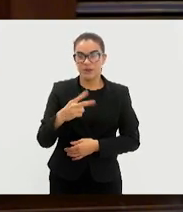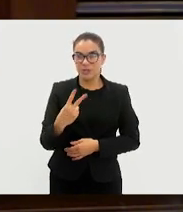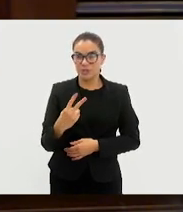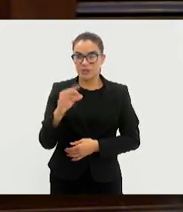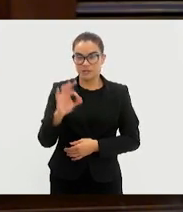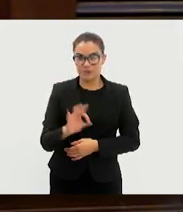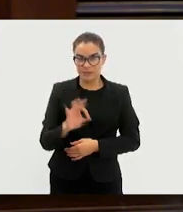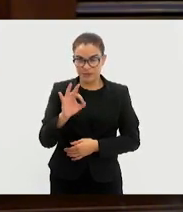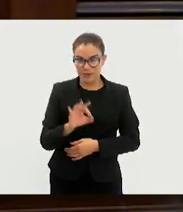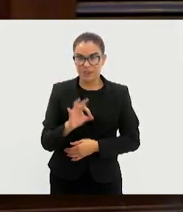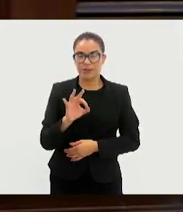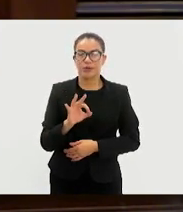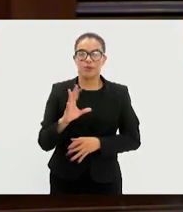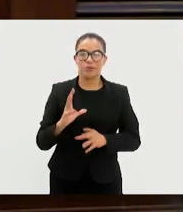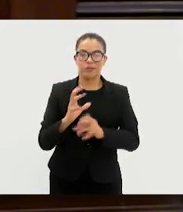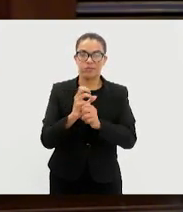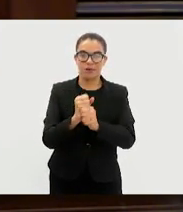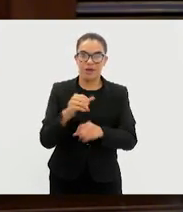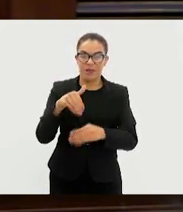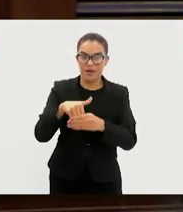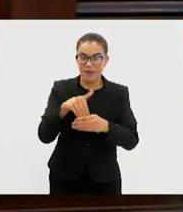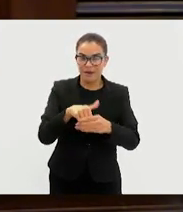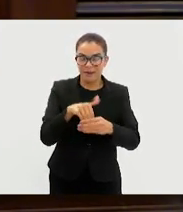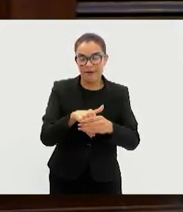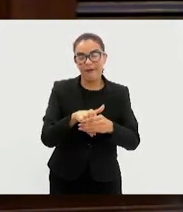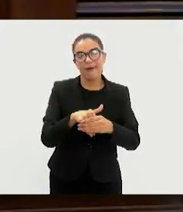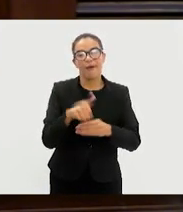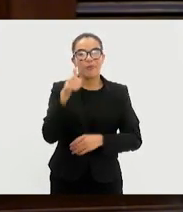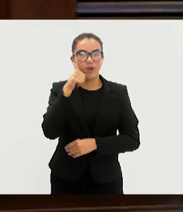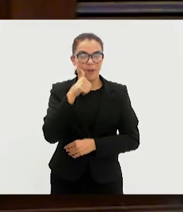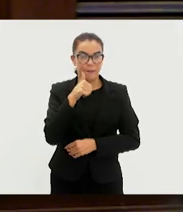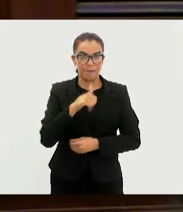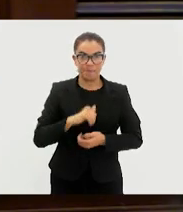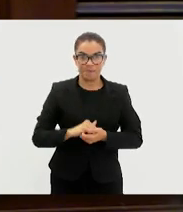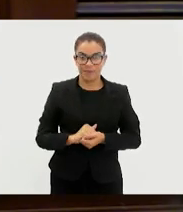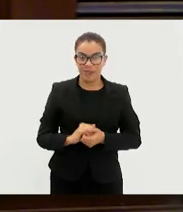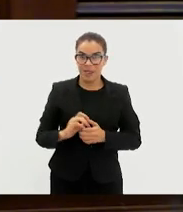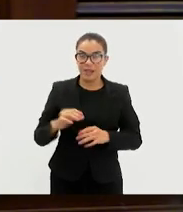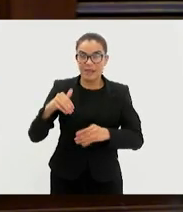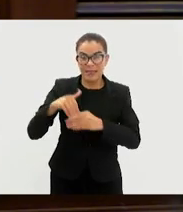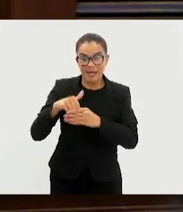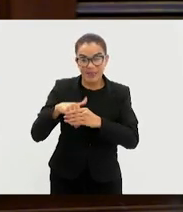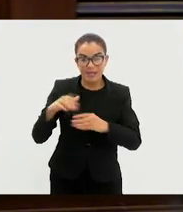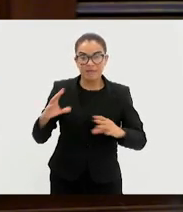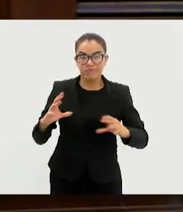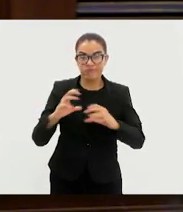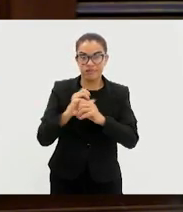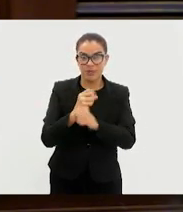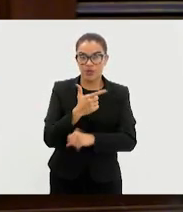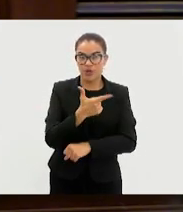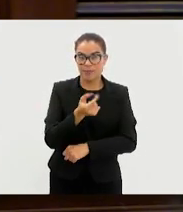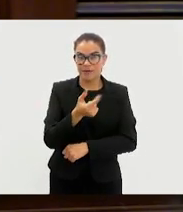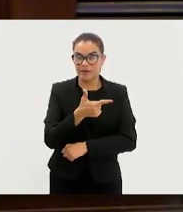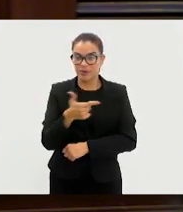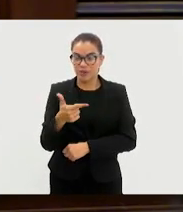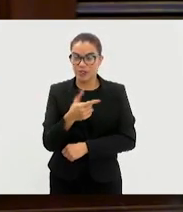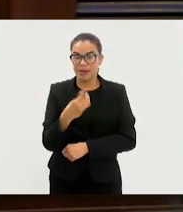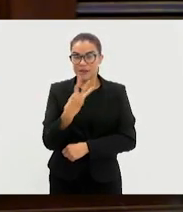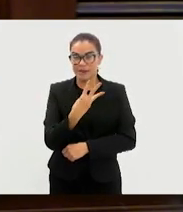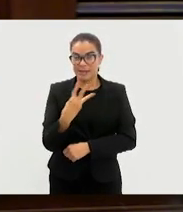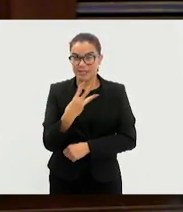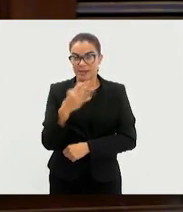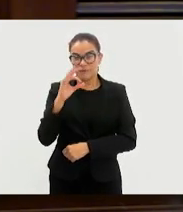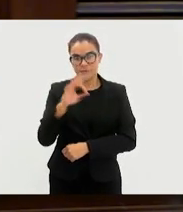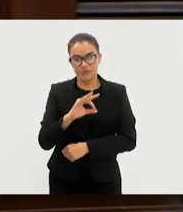52% do eleitorado é formado por mulheres. Nas eleições gerais desse mesmo ano, 33%